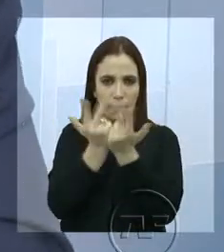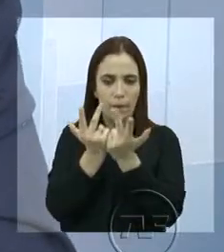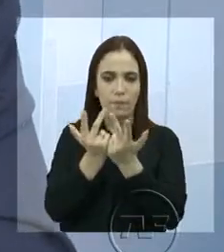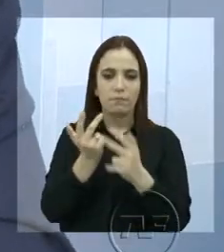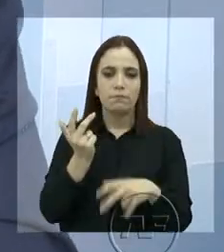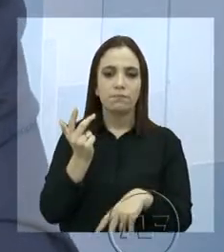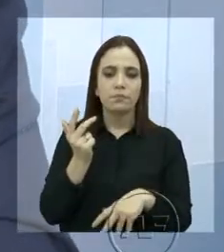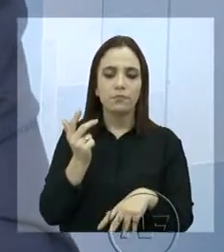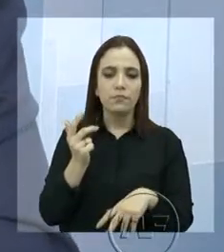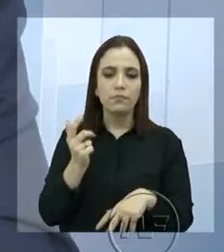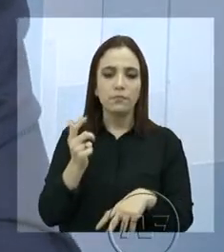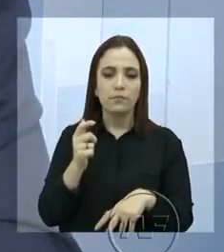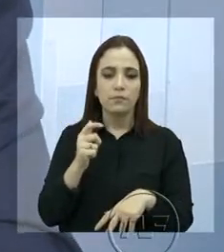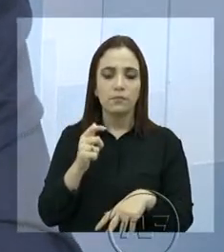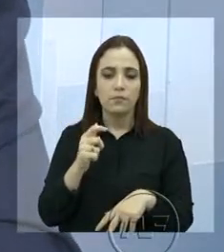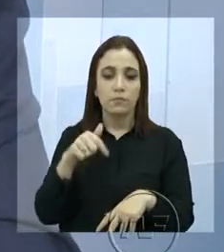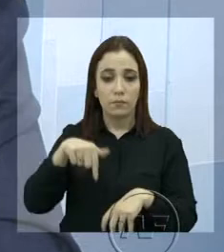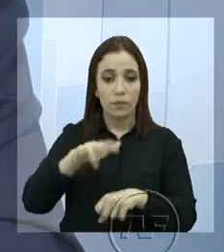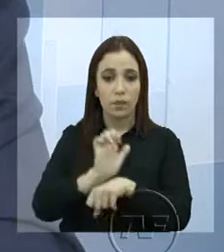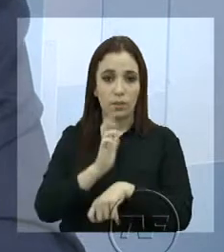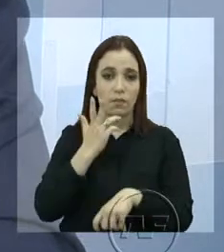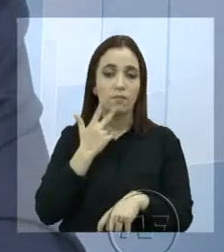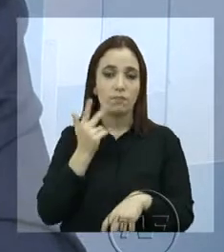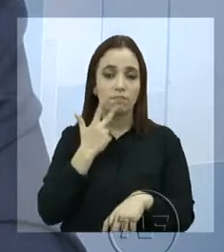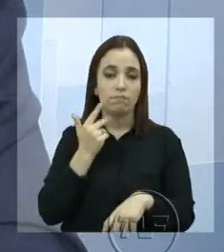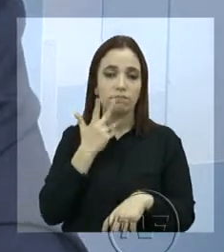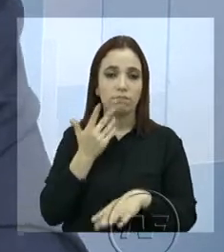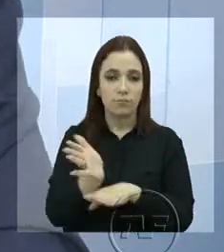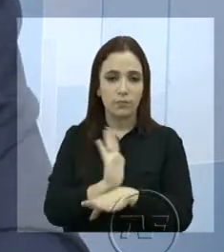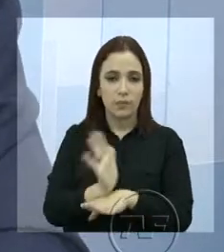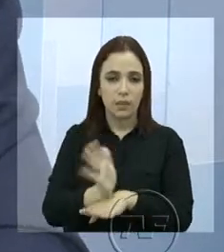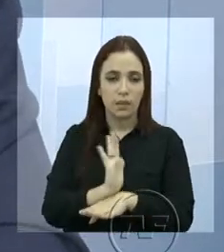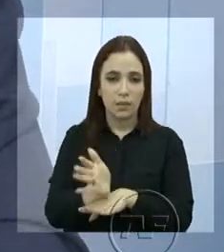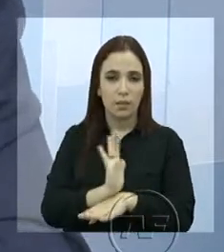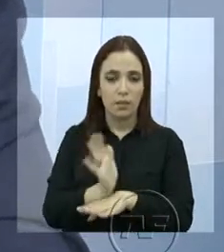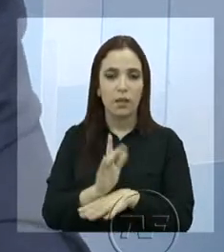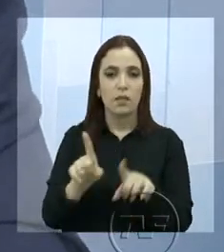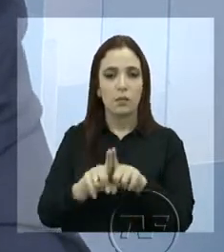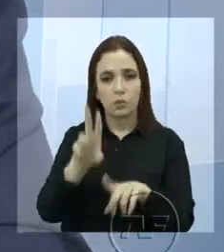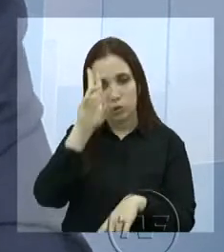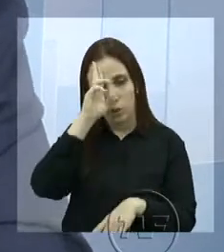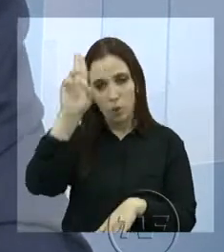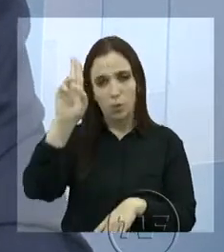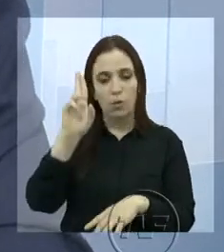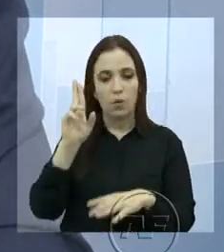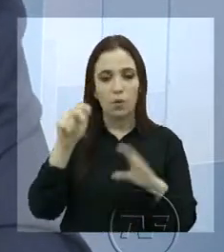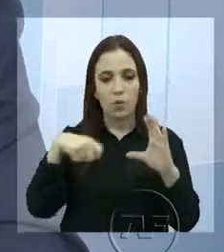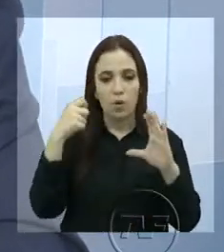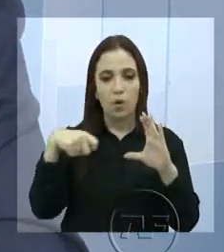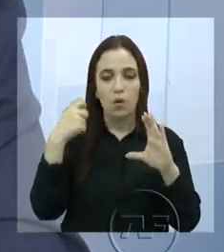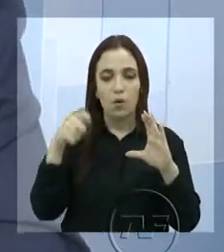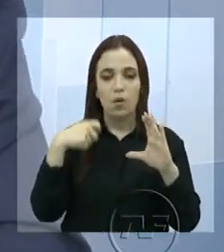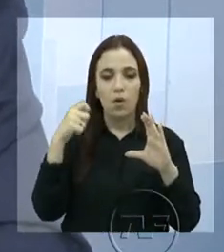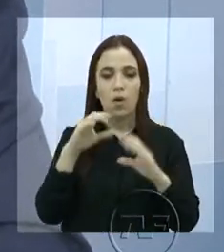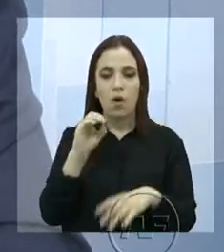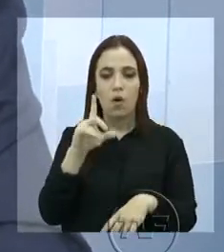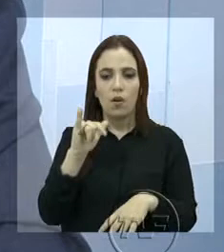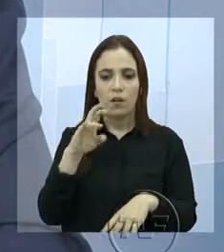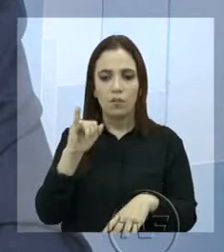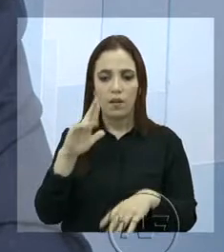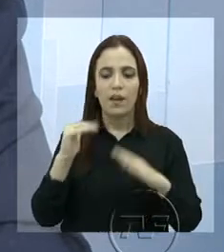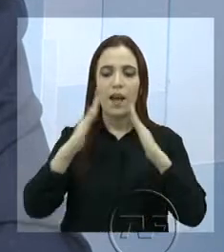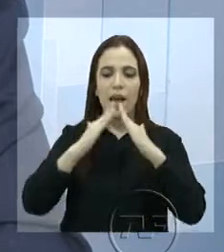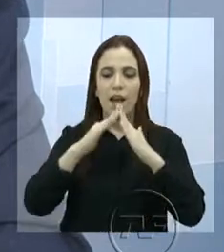Câmara Setorial do Audiovisual no estado do Ceará, né, e pelo diretor e produtor de cinema, Volney Oliveira, da Casa Amarela,